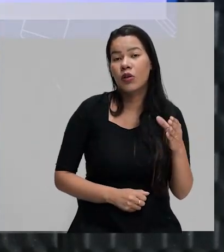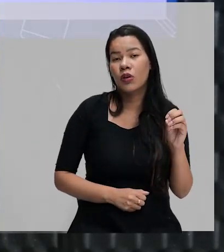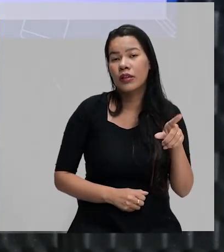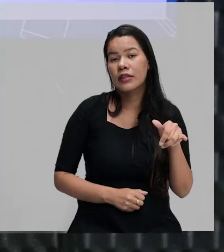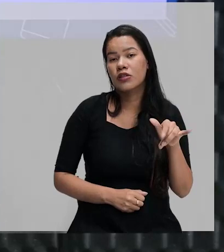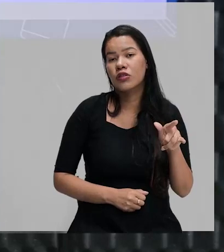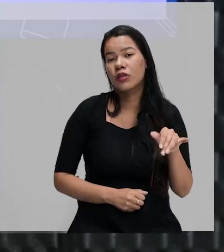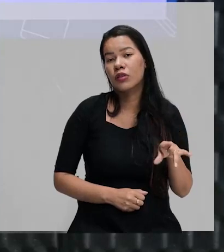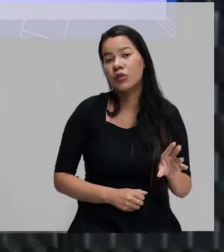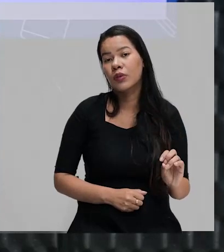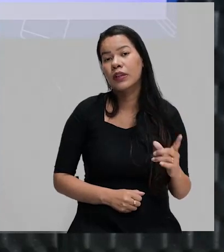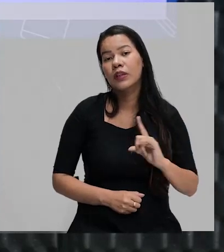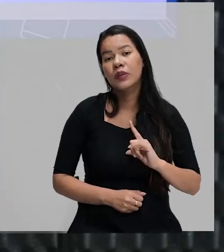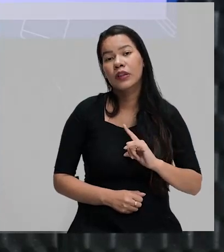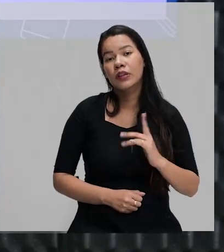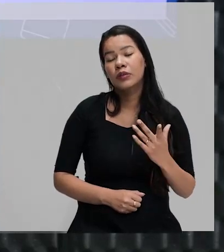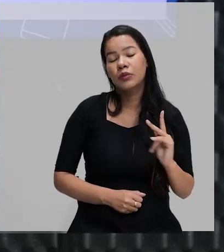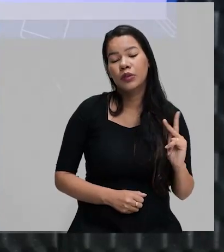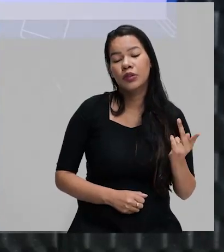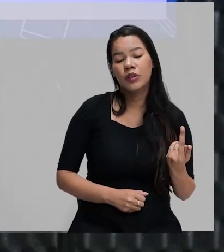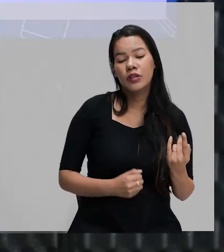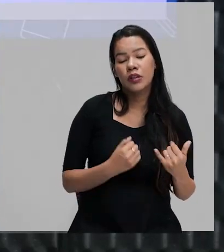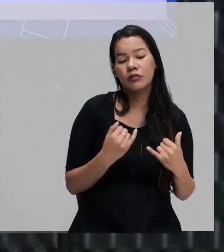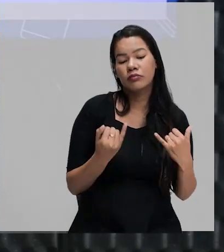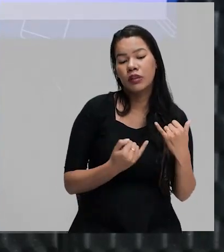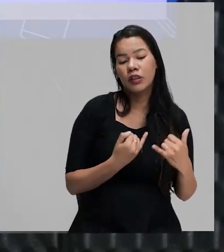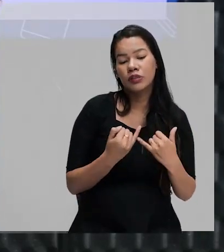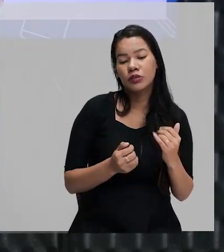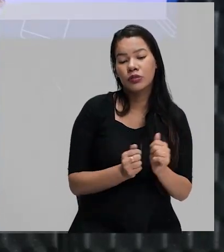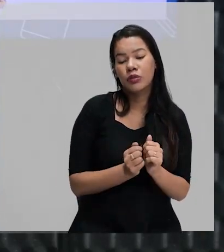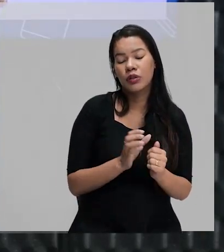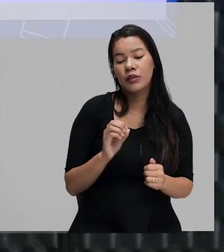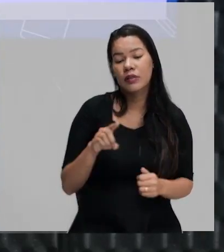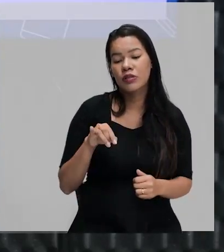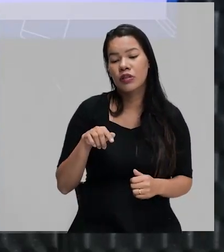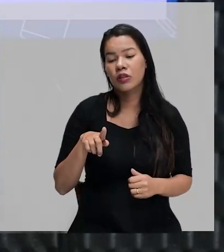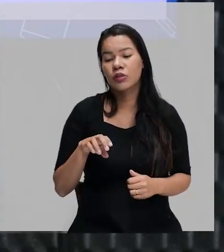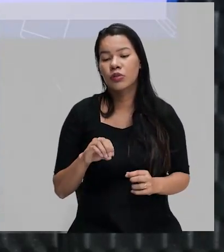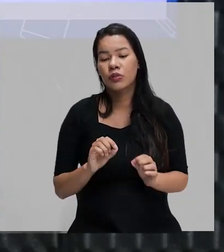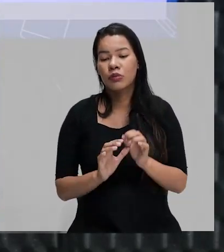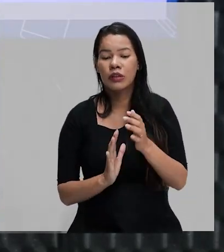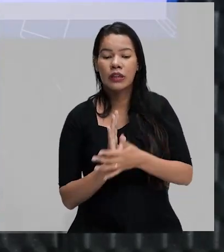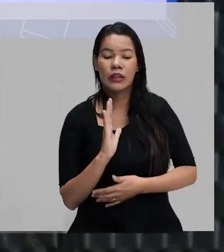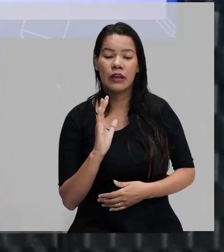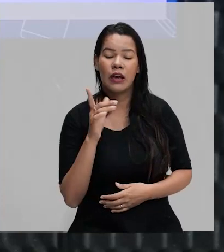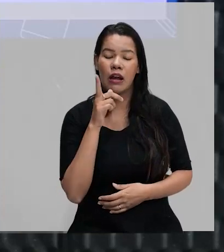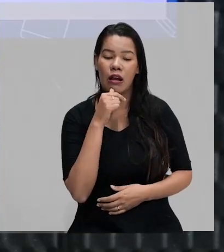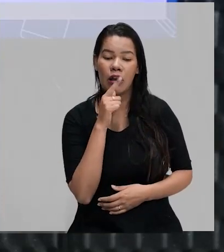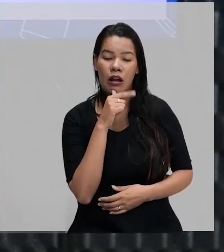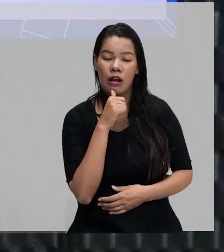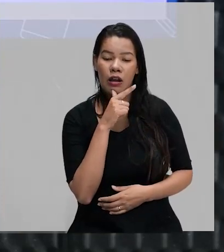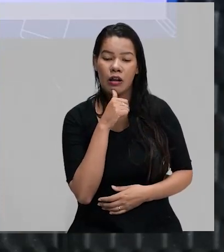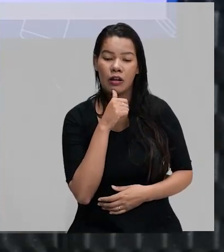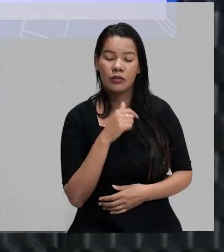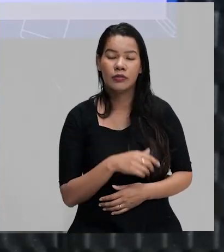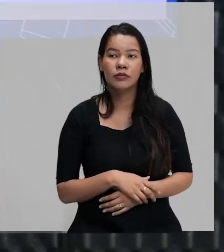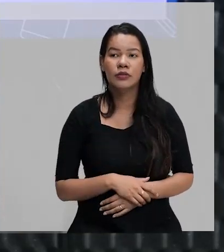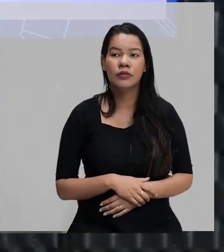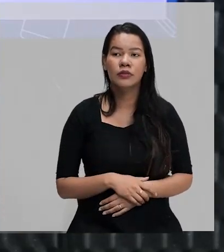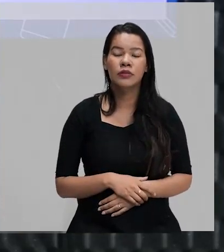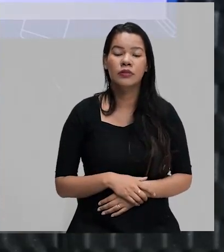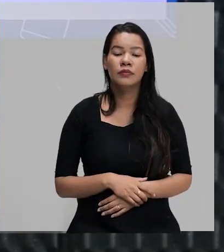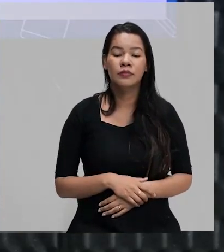ó, o hidrogênio reagindo com o oxigênio, a queima do hidrogênio, gerando água, e o monóxido reagindo com